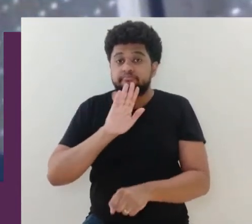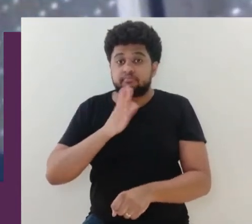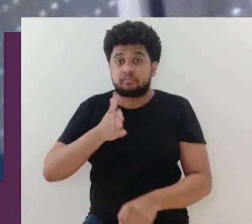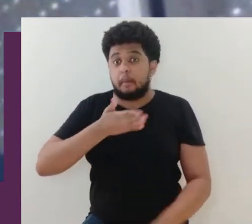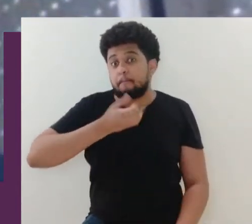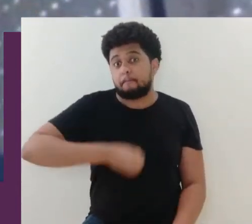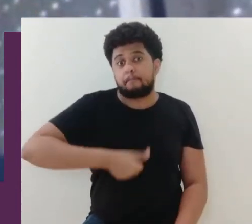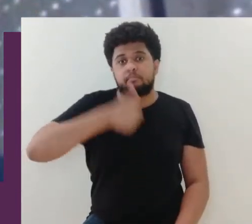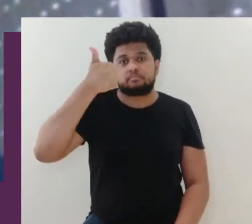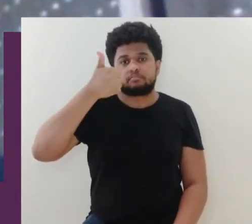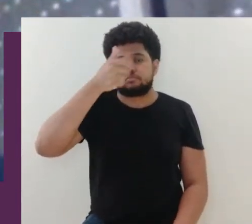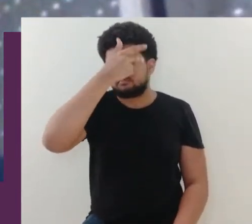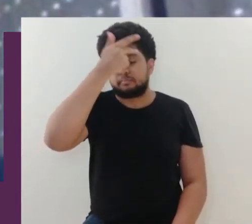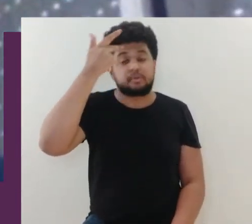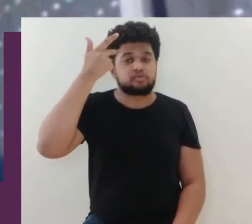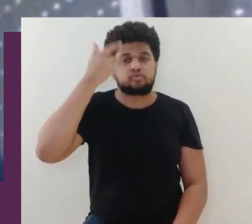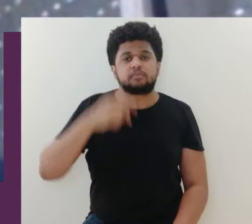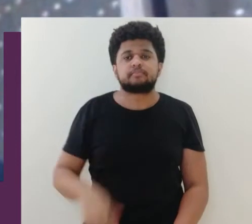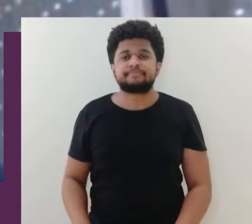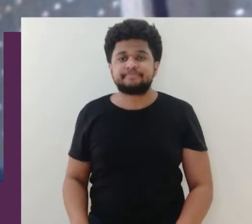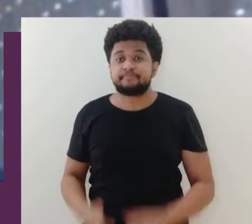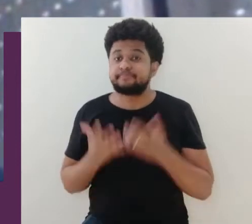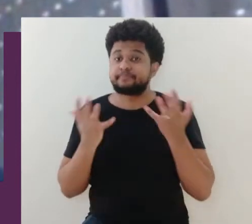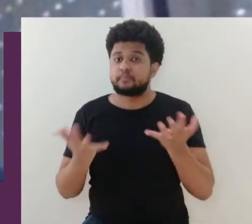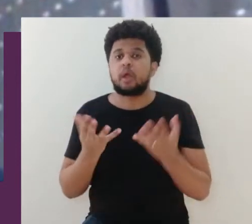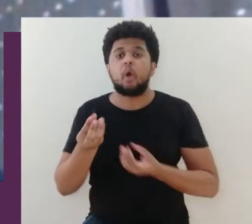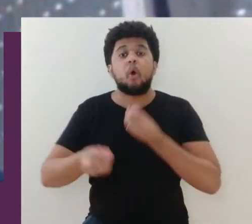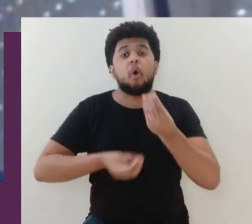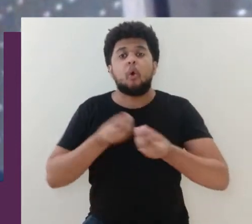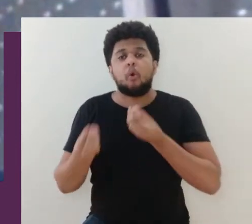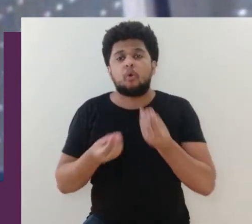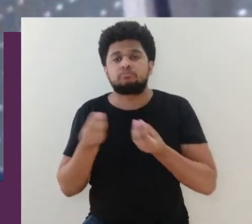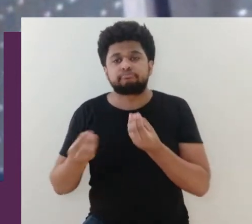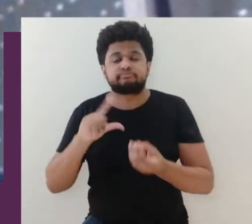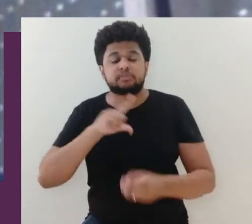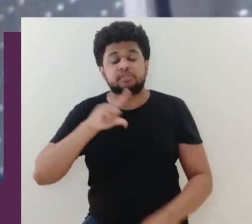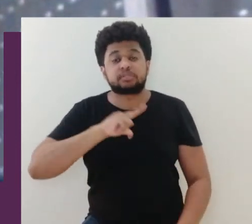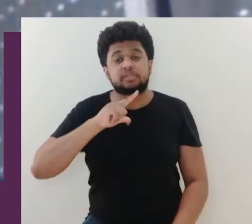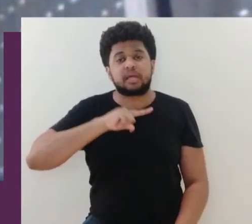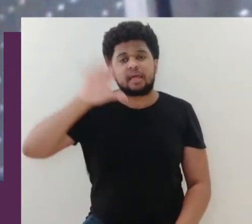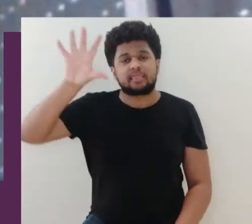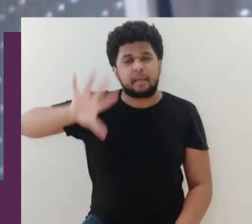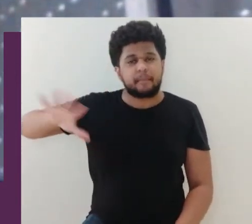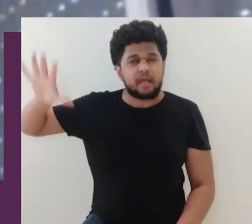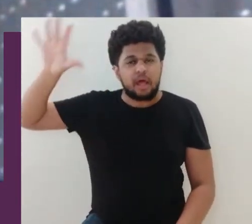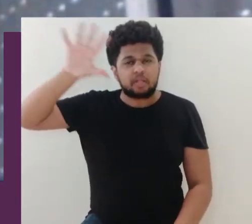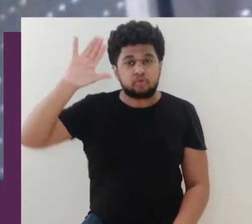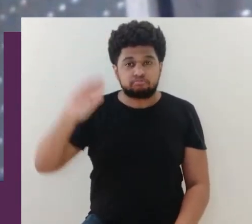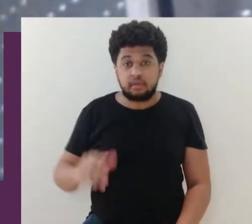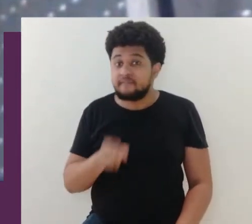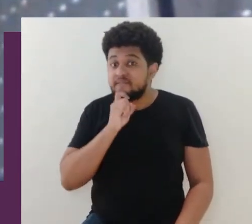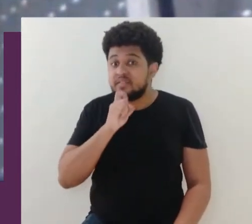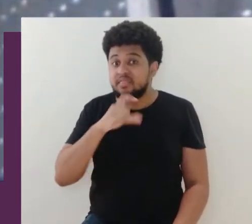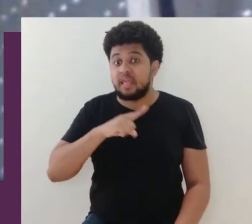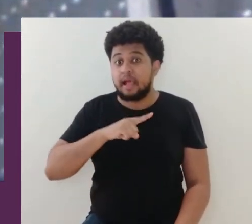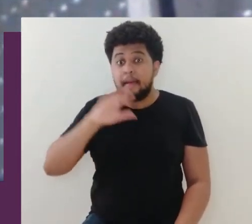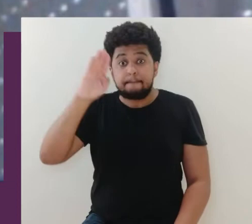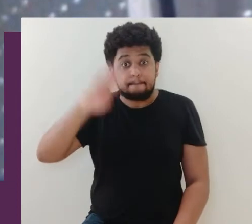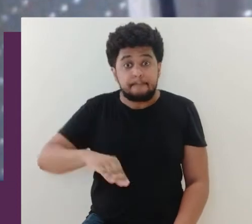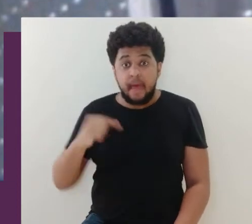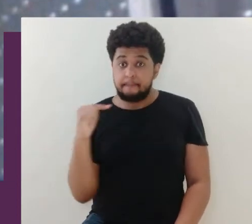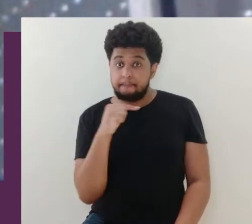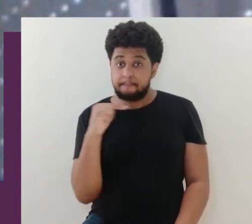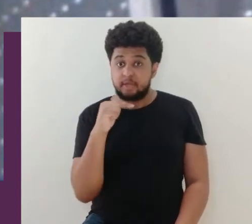gerar uma eficácia adequada naquela pessoa. Então, como exigem temperaturas baixas, algumas precisam de menos